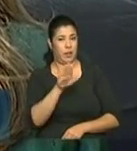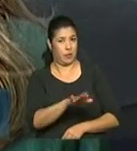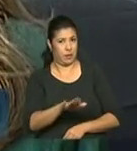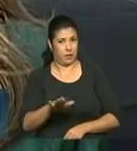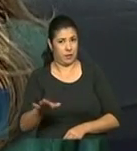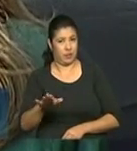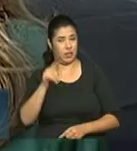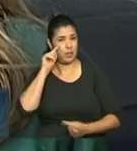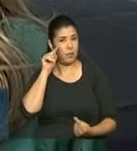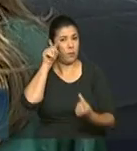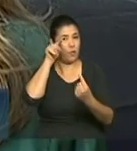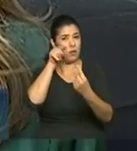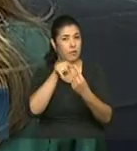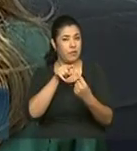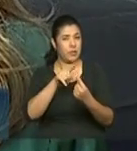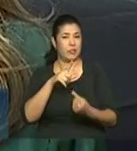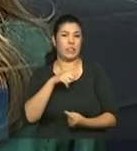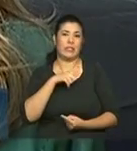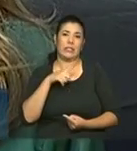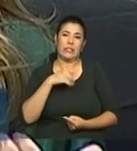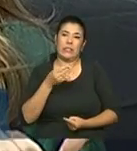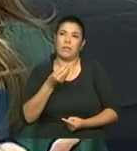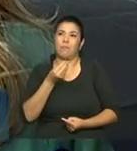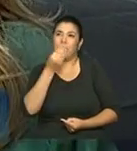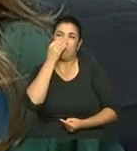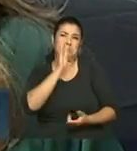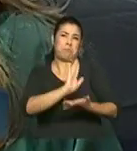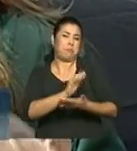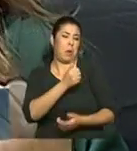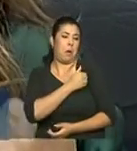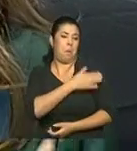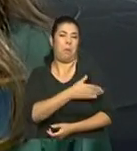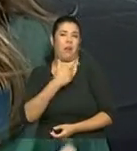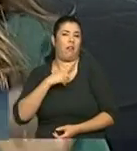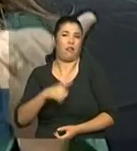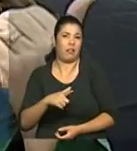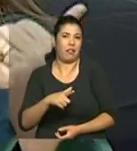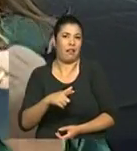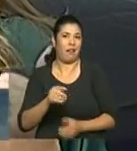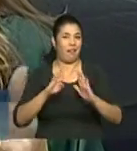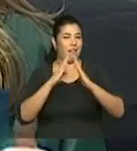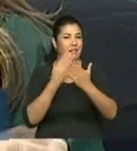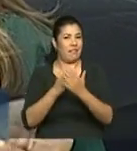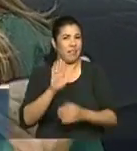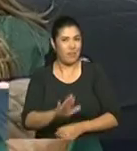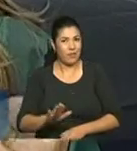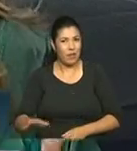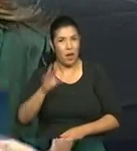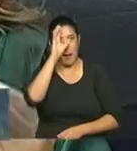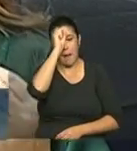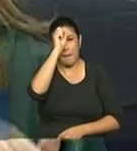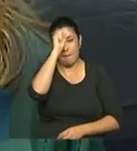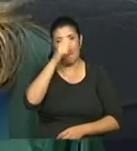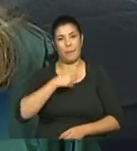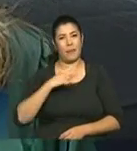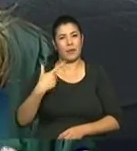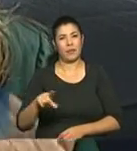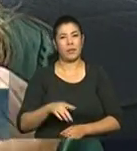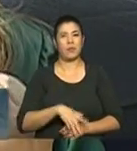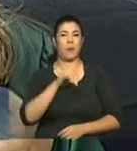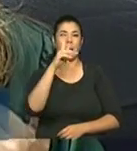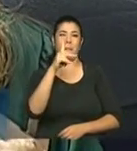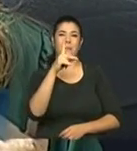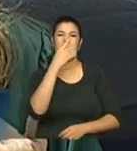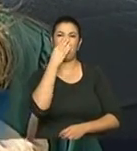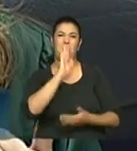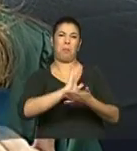são, felizmente, desprovidas de preconceito, então já aprendem hanseníase sem aquela questão do estigma, do preconceito,